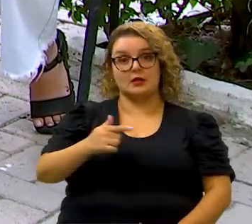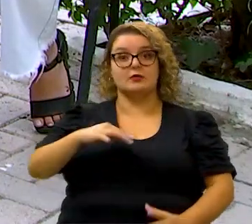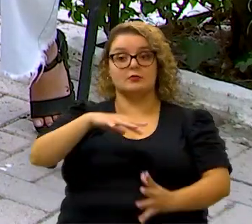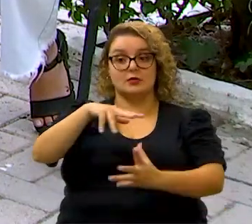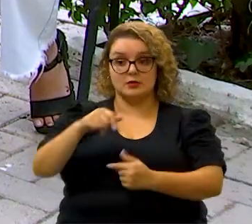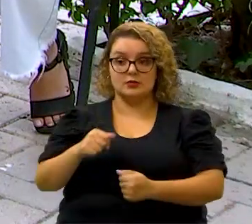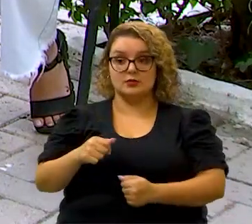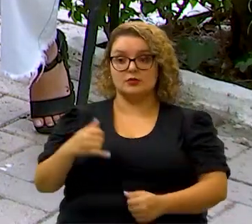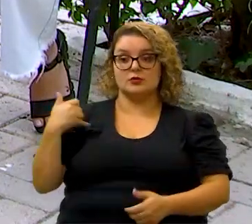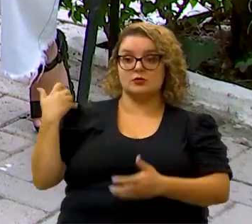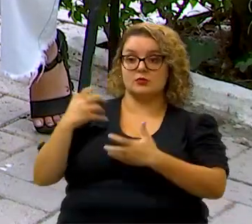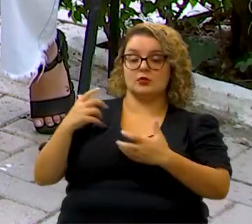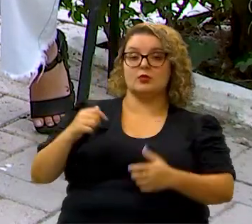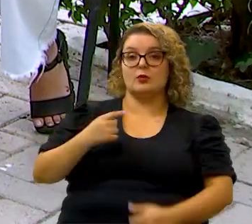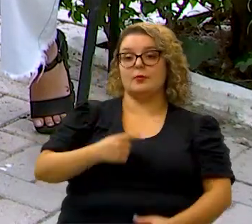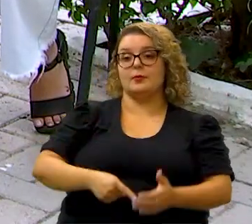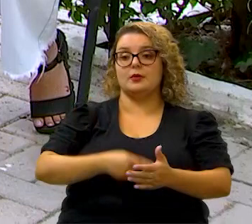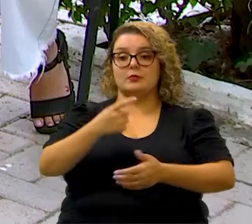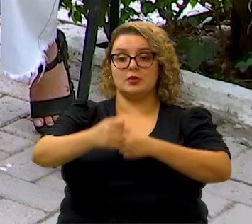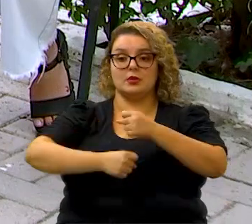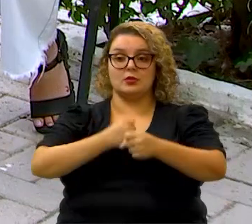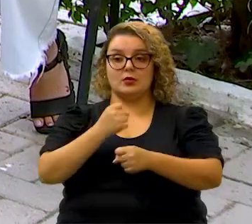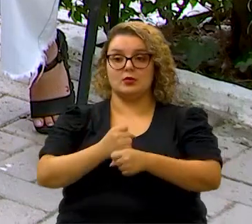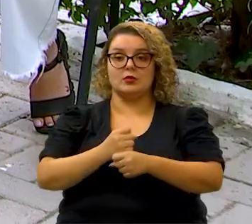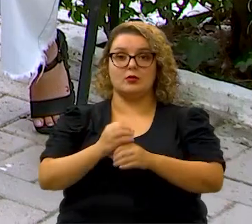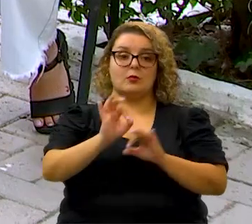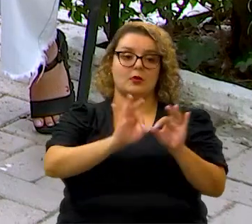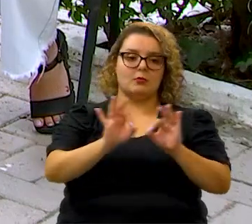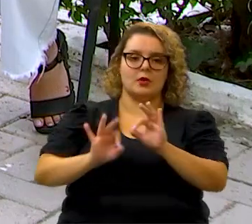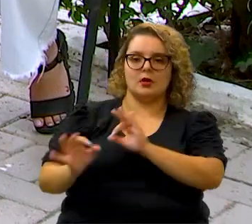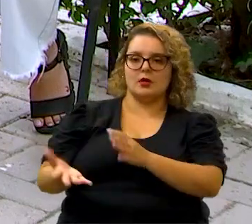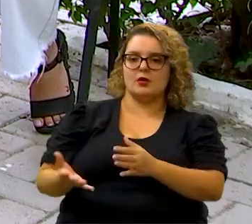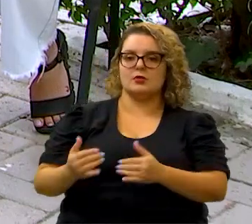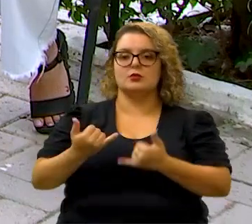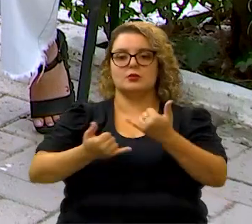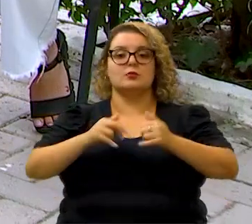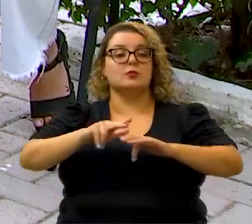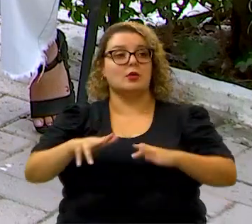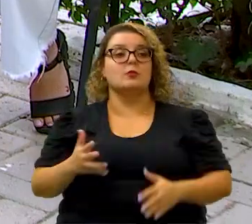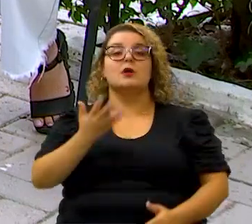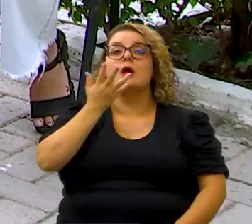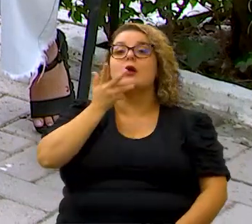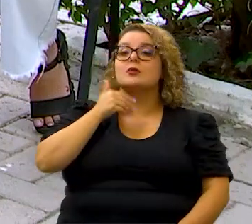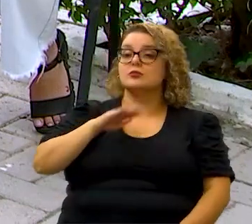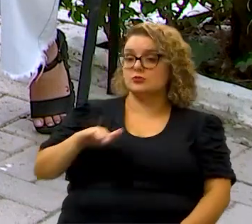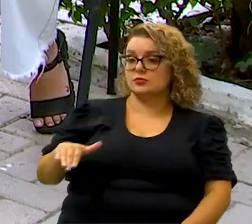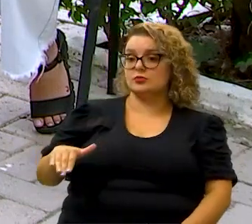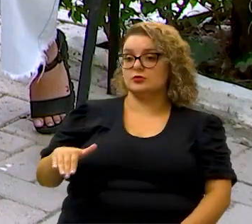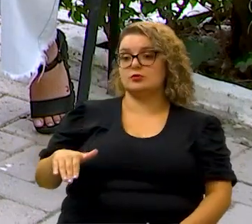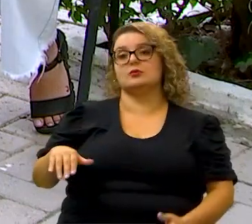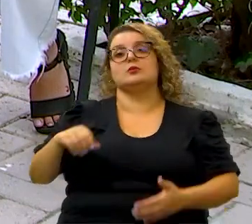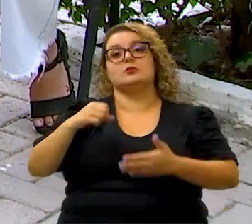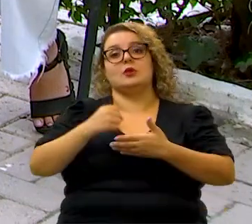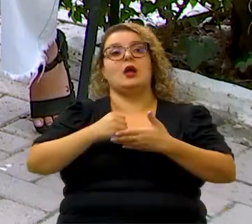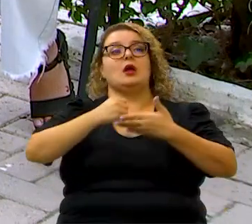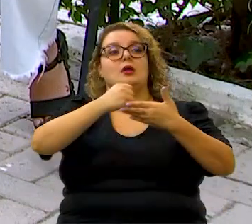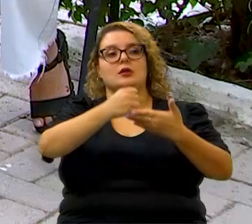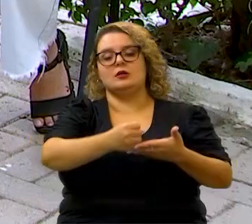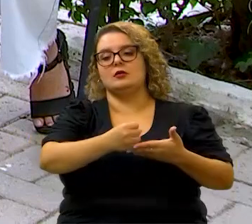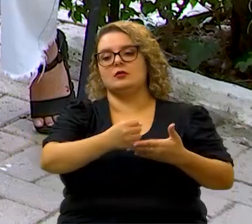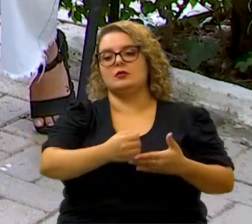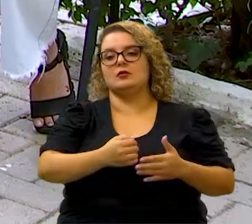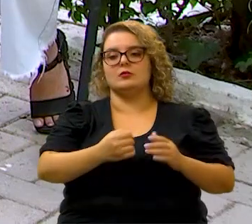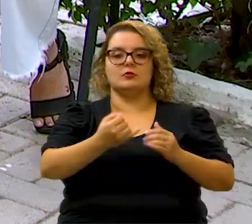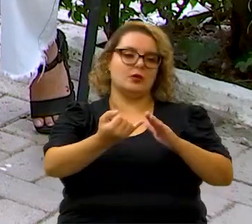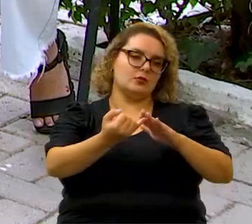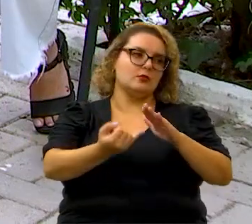Semana Mundial, né? E os idosos, no primeiro ano, eles fizeram uma confecção de brinquedos, né? Para essas crianças. E a gente